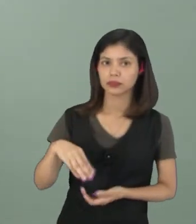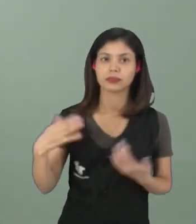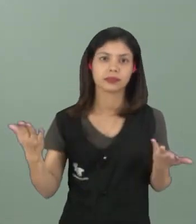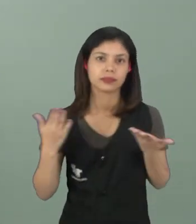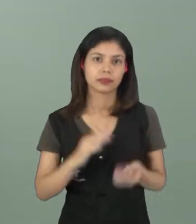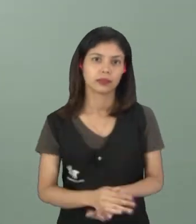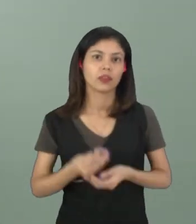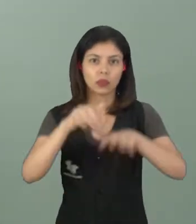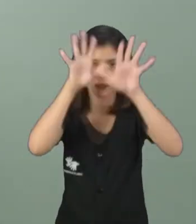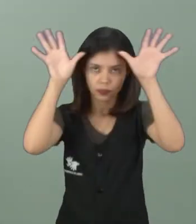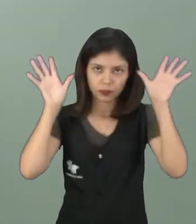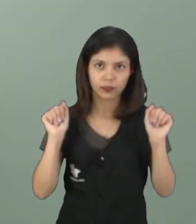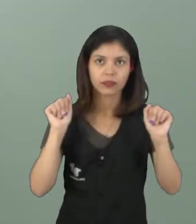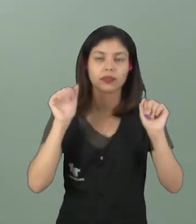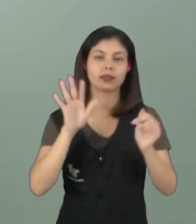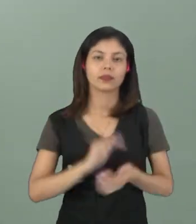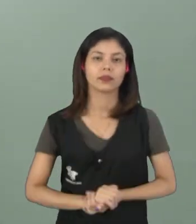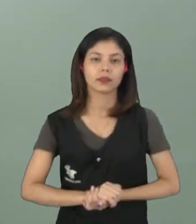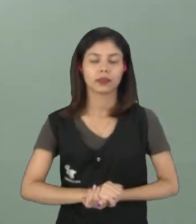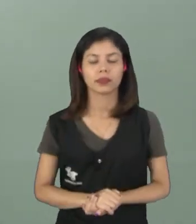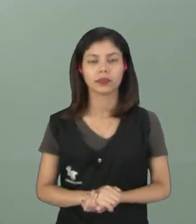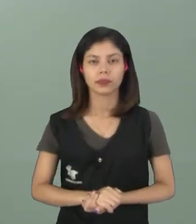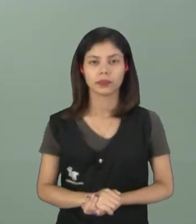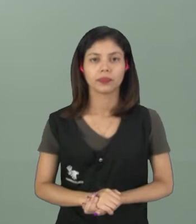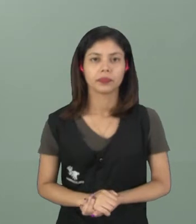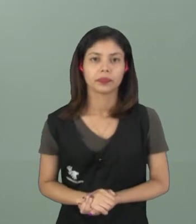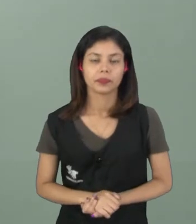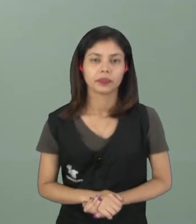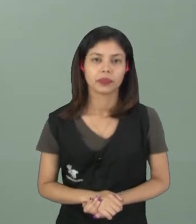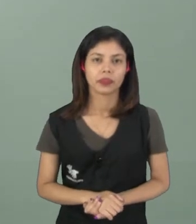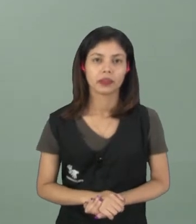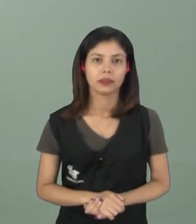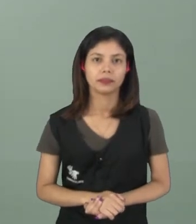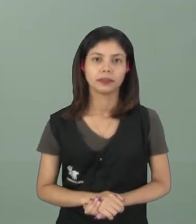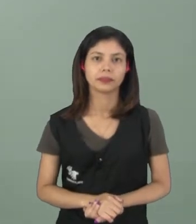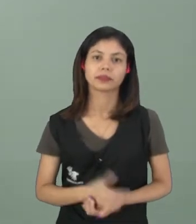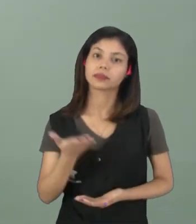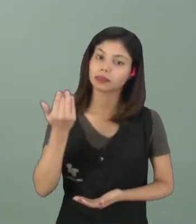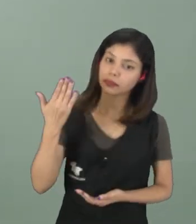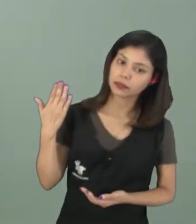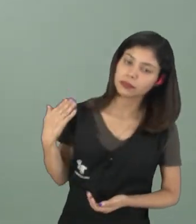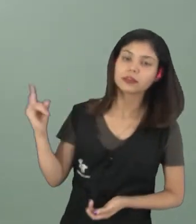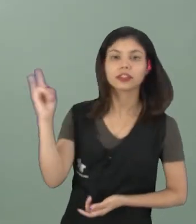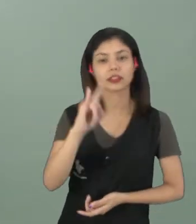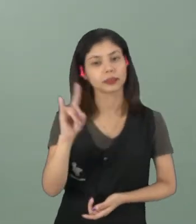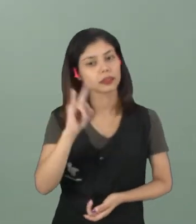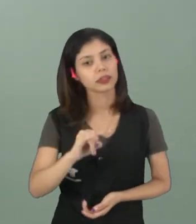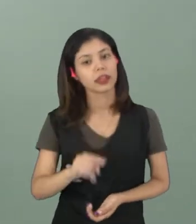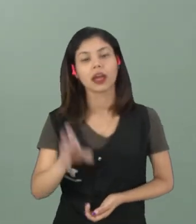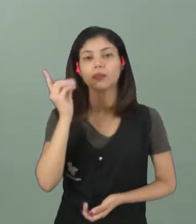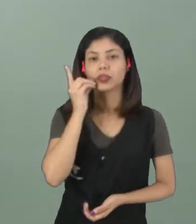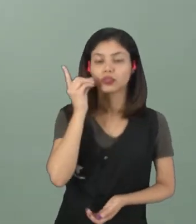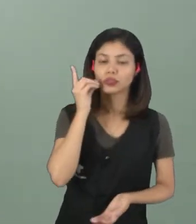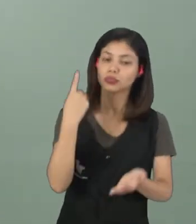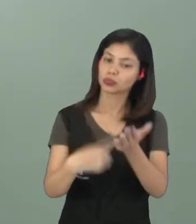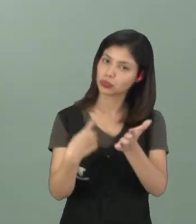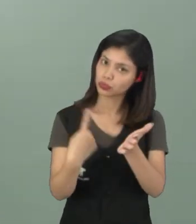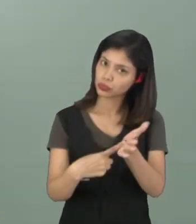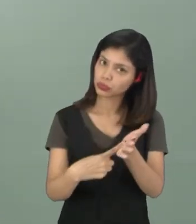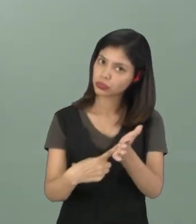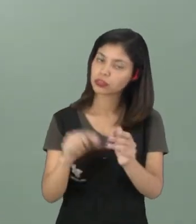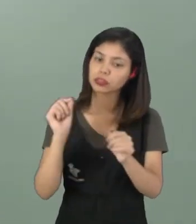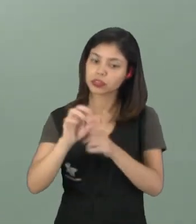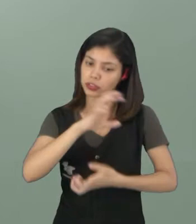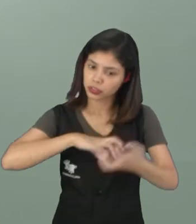a quem pertencia o nosso estado do Acre que antes pertencia à Bolívia e a partir deste acorda a